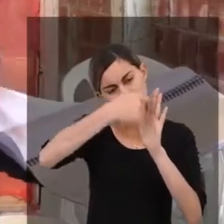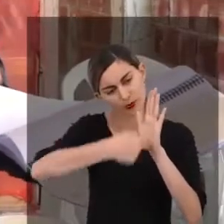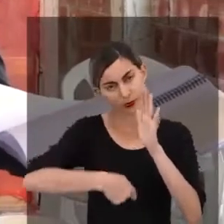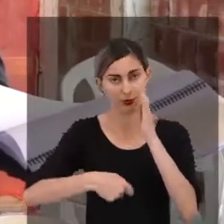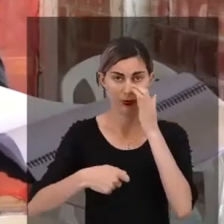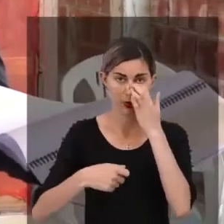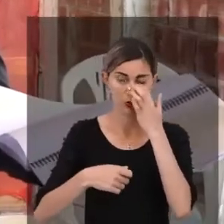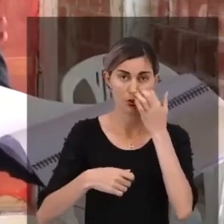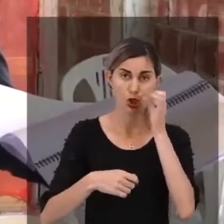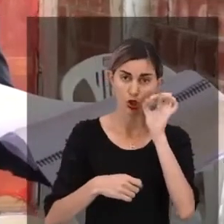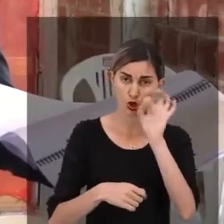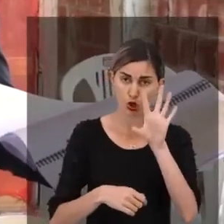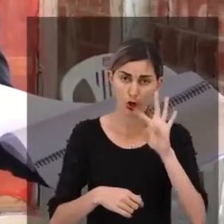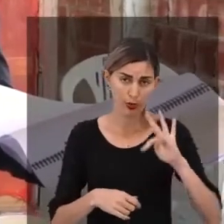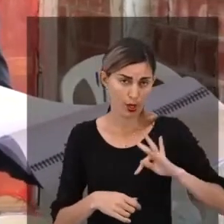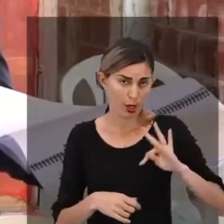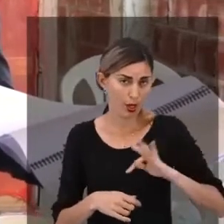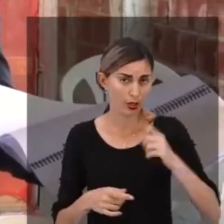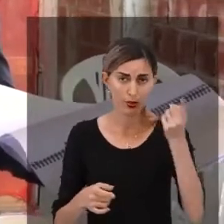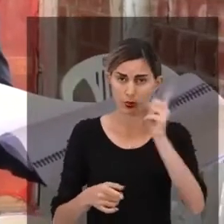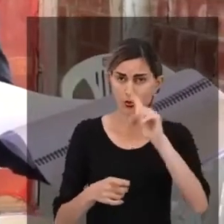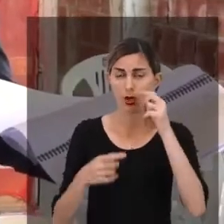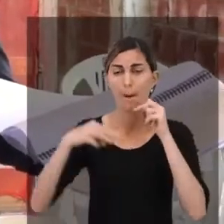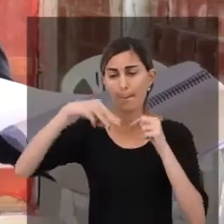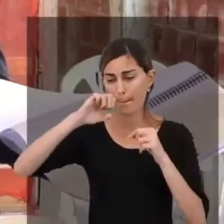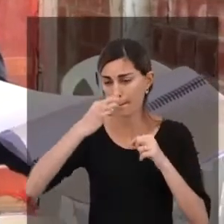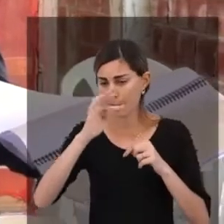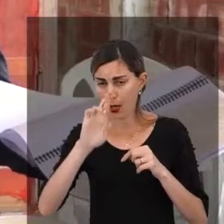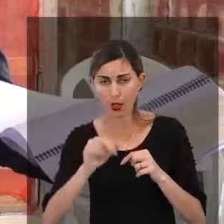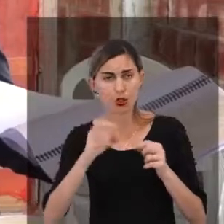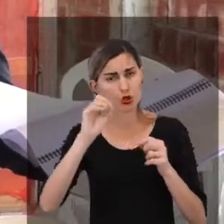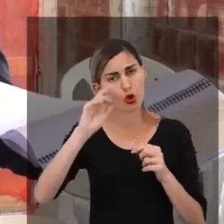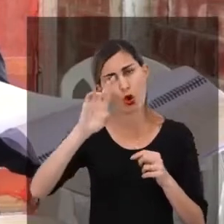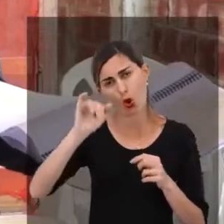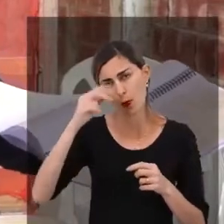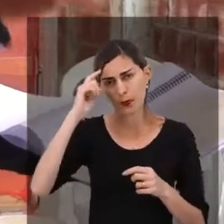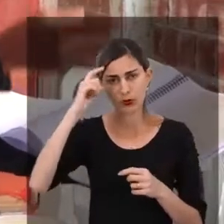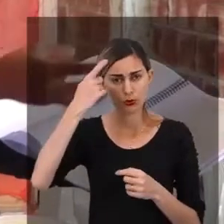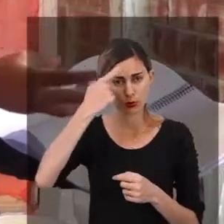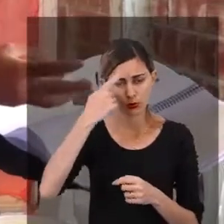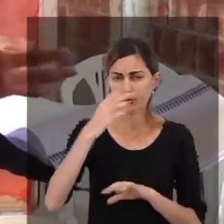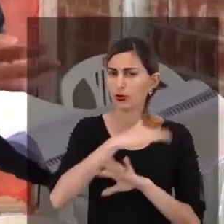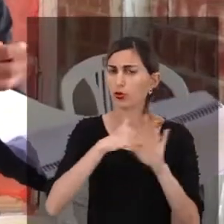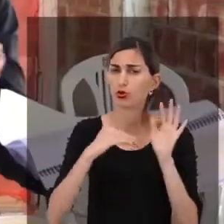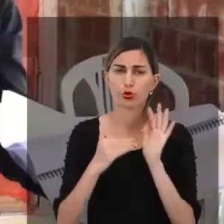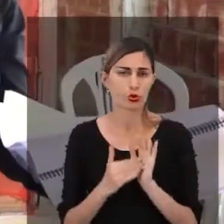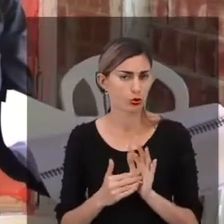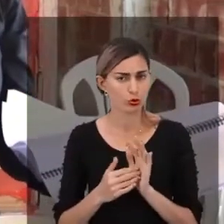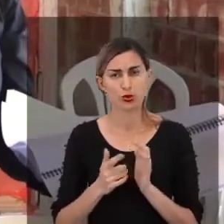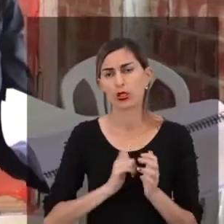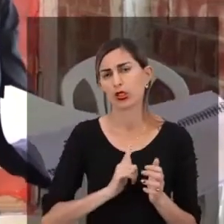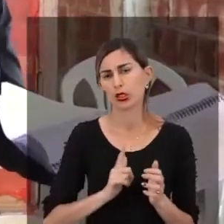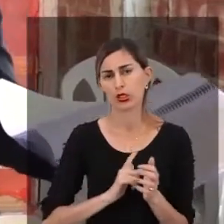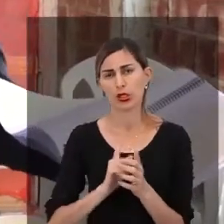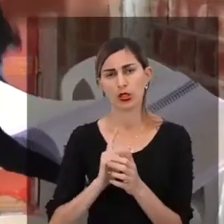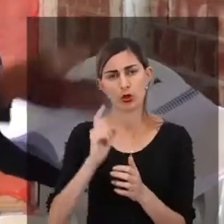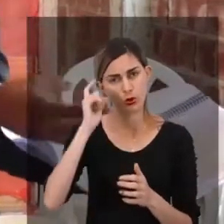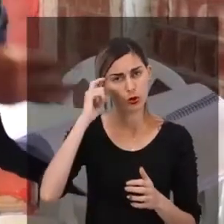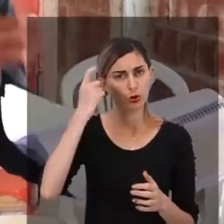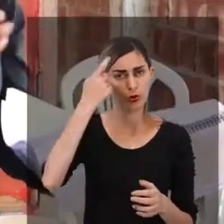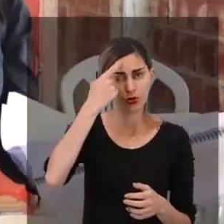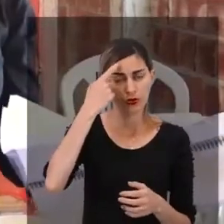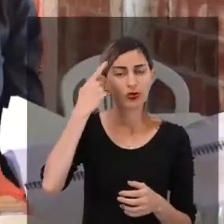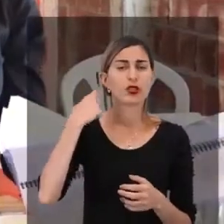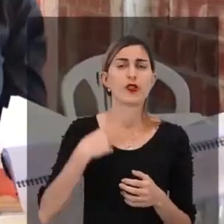técnico, como do mestre da obra, se ele tem uma dúvida para dimensionar um canteiro de obra, se ele tem uma dúvida